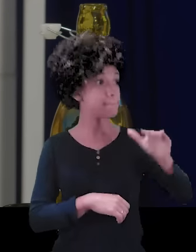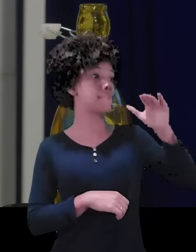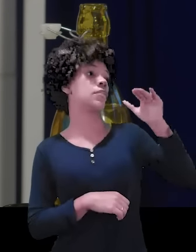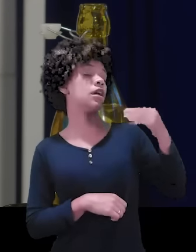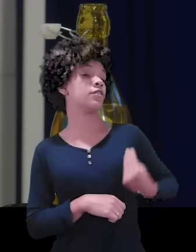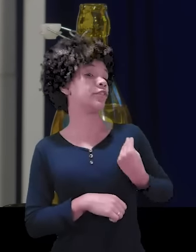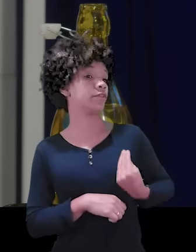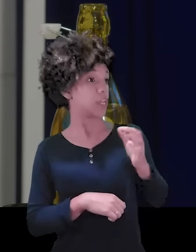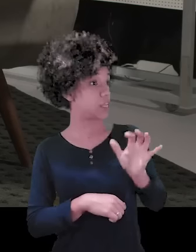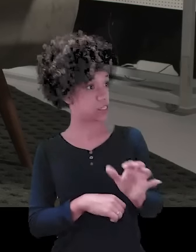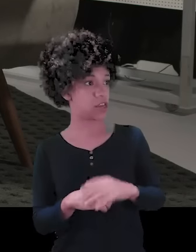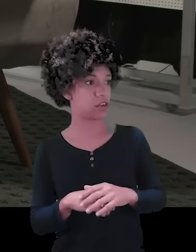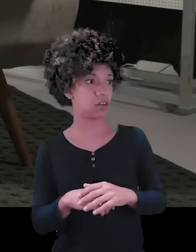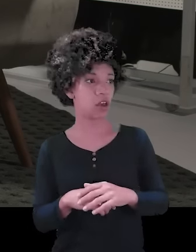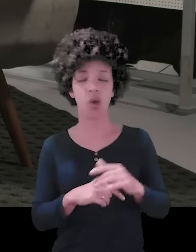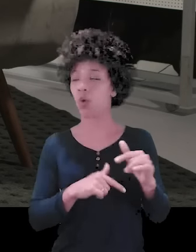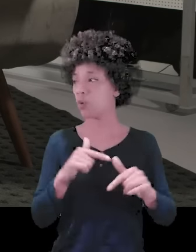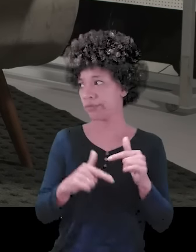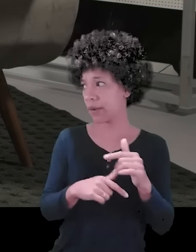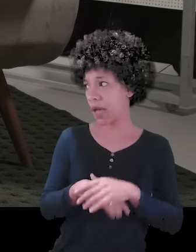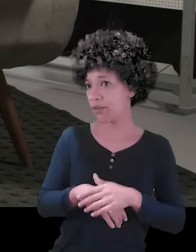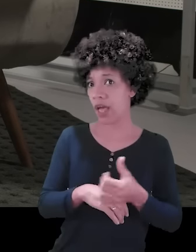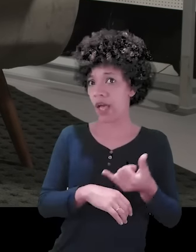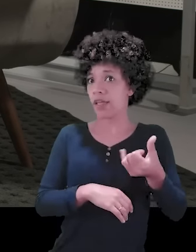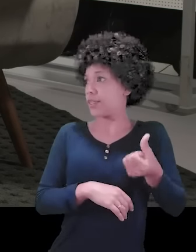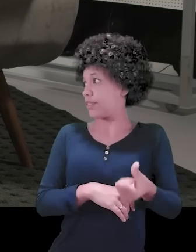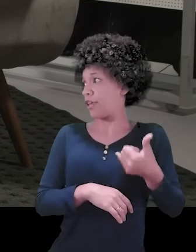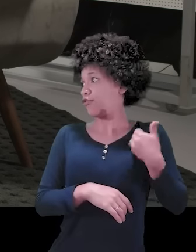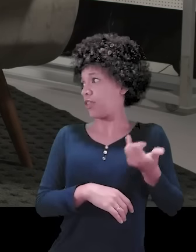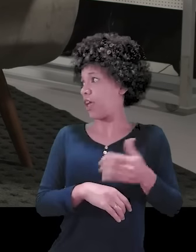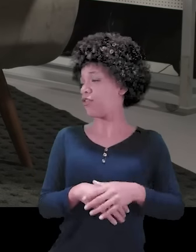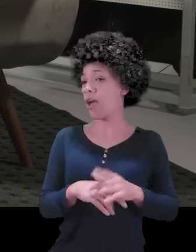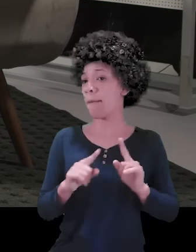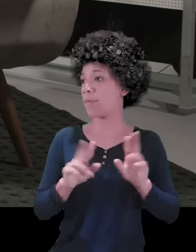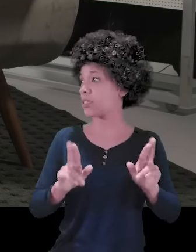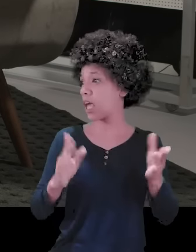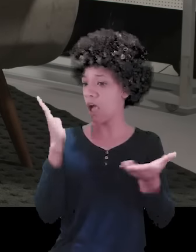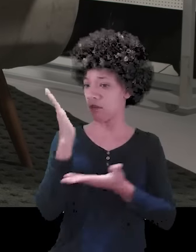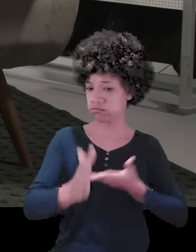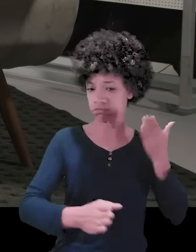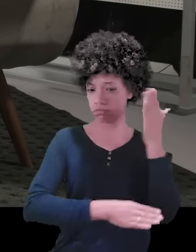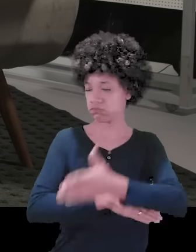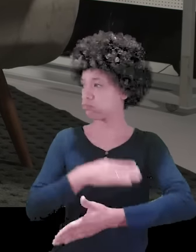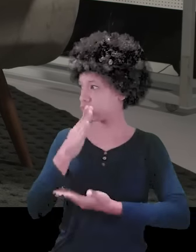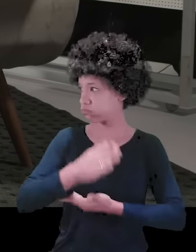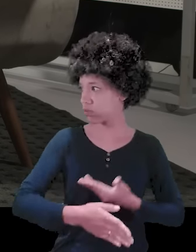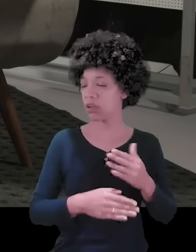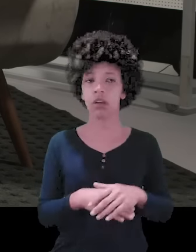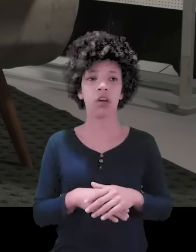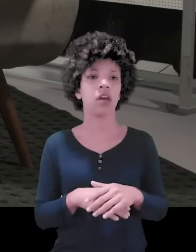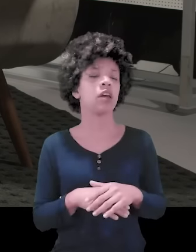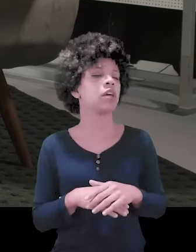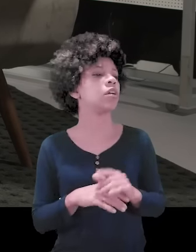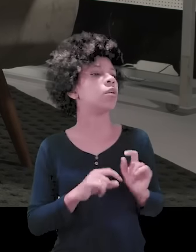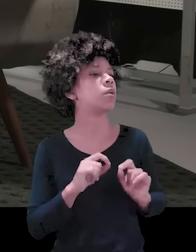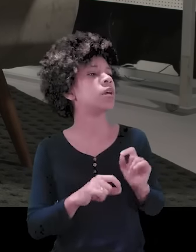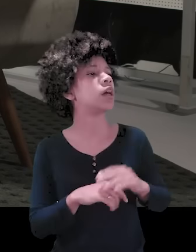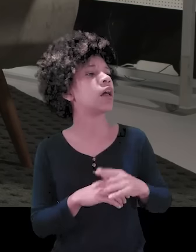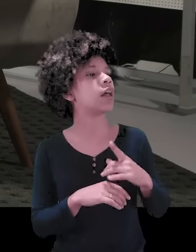a viver desse jeito trabalho desde os seis anos de idade sim mas não é o mesmo cara bacana Entendeu